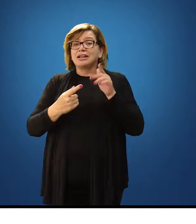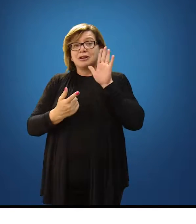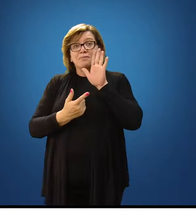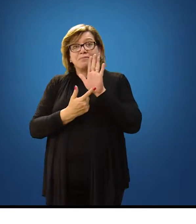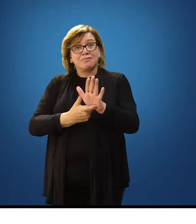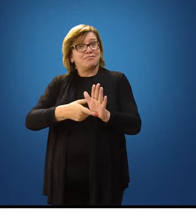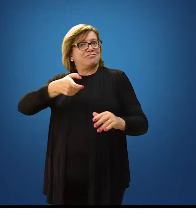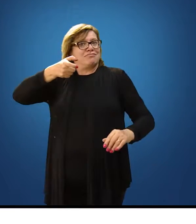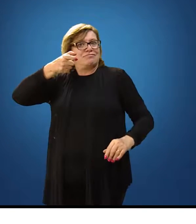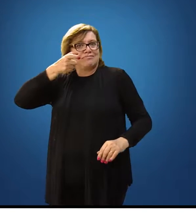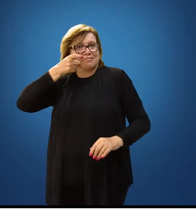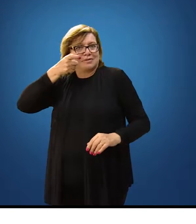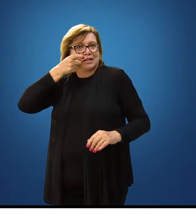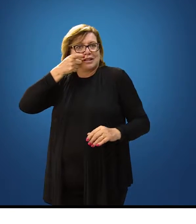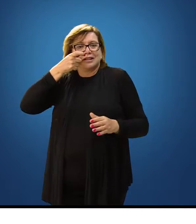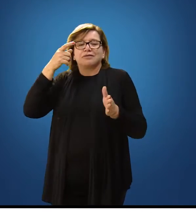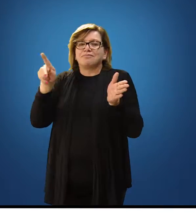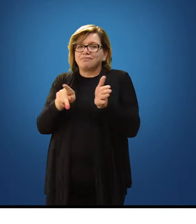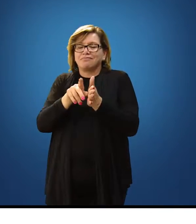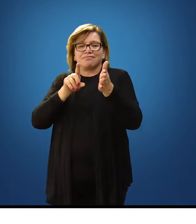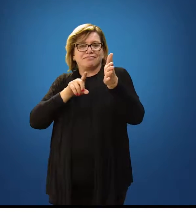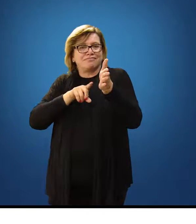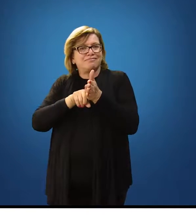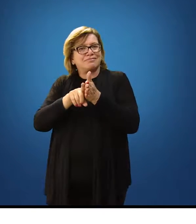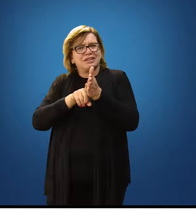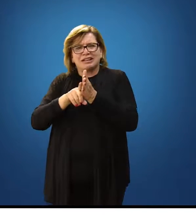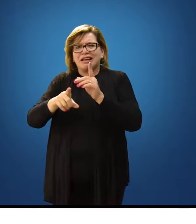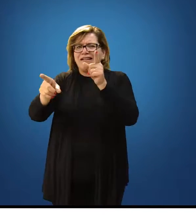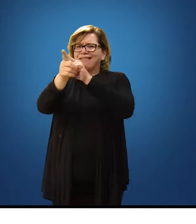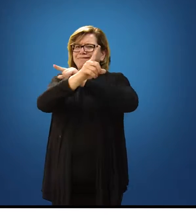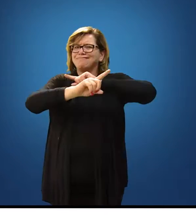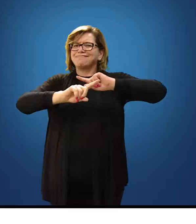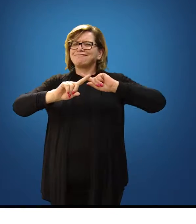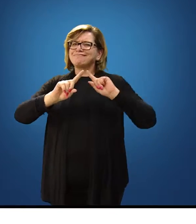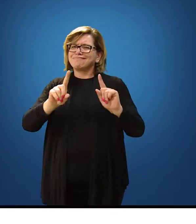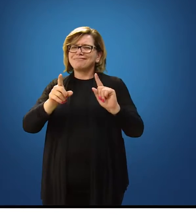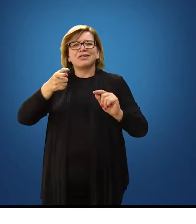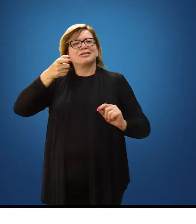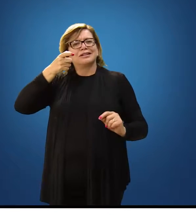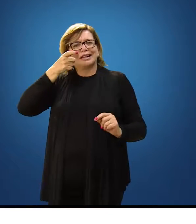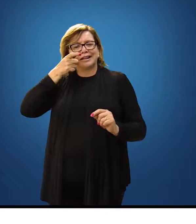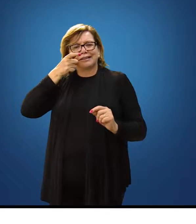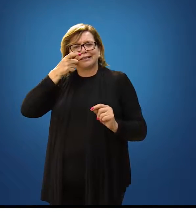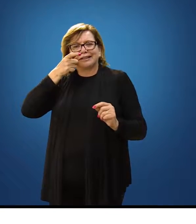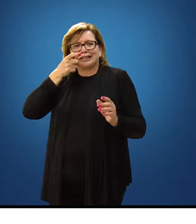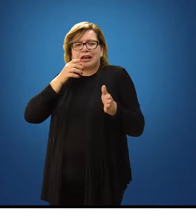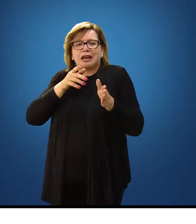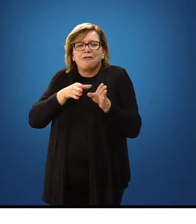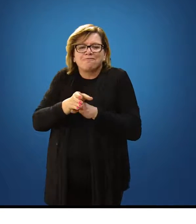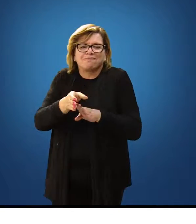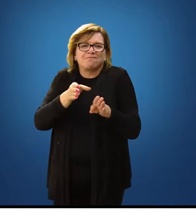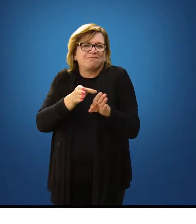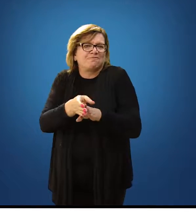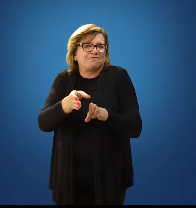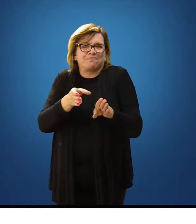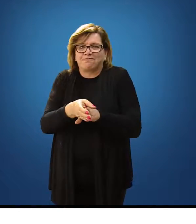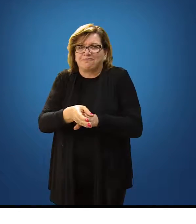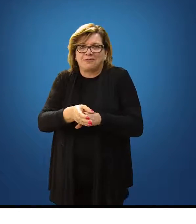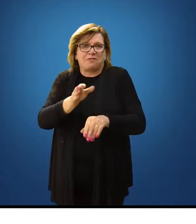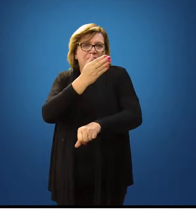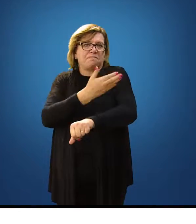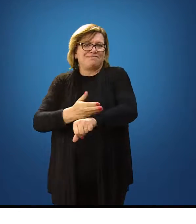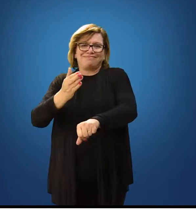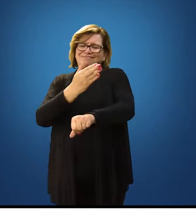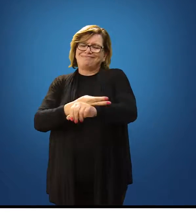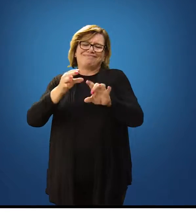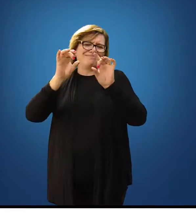um interesse de pesquisa, e não um interesse de consultoria, um interesse